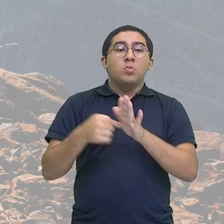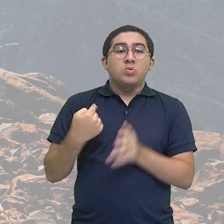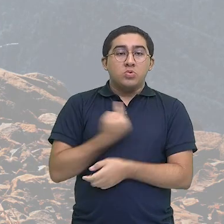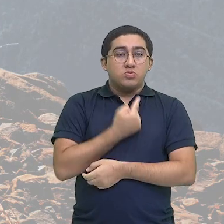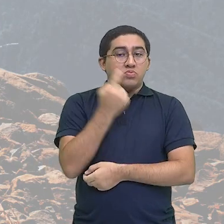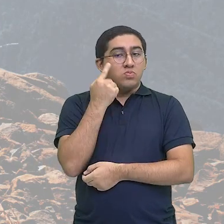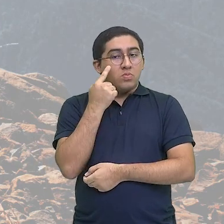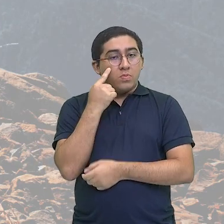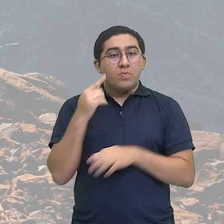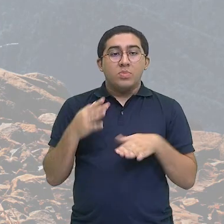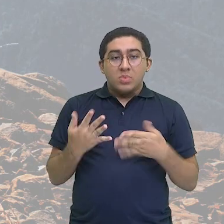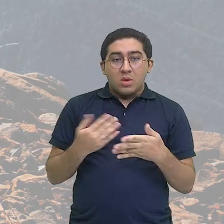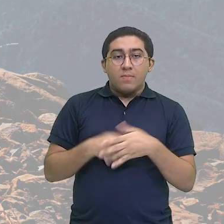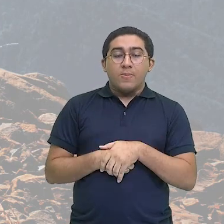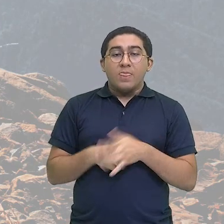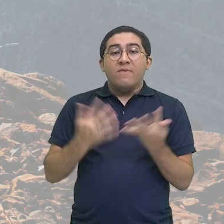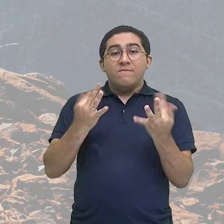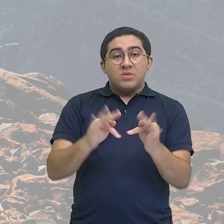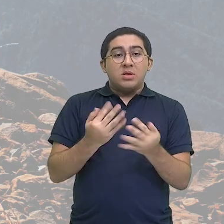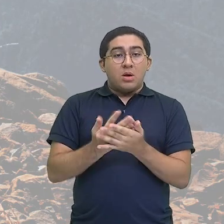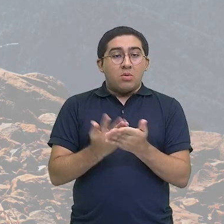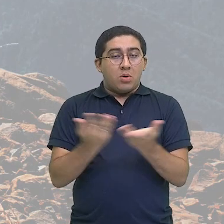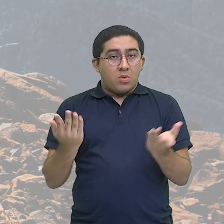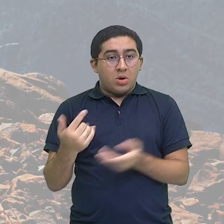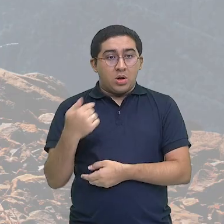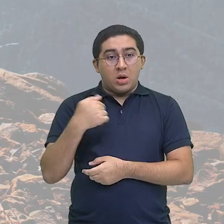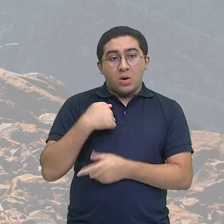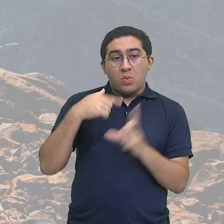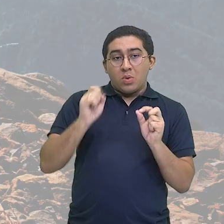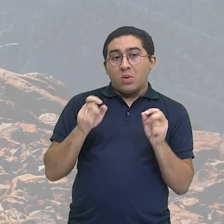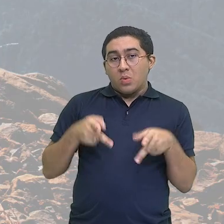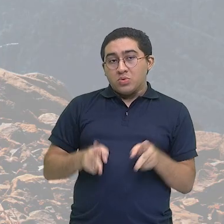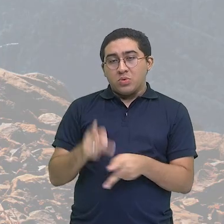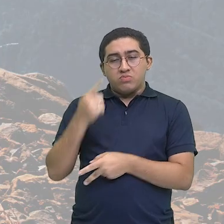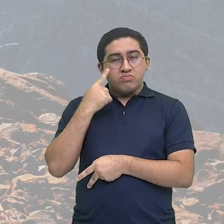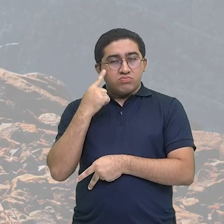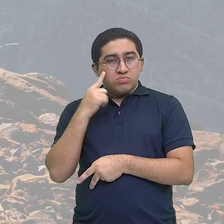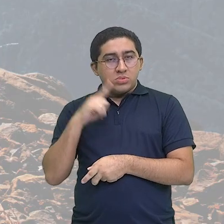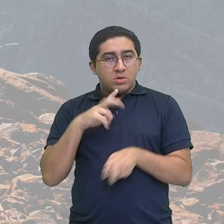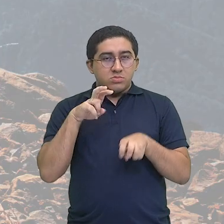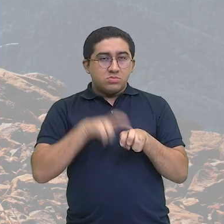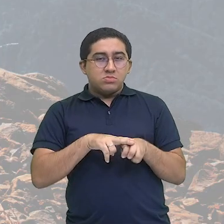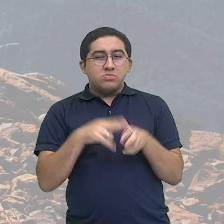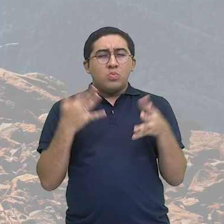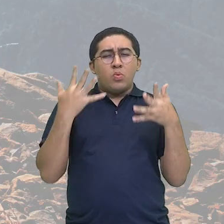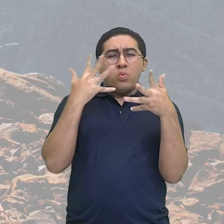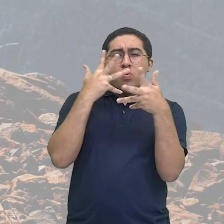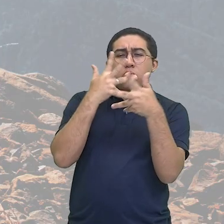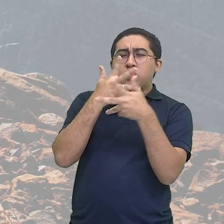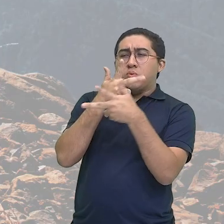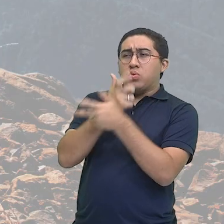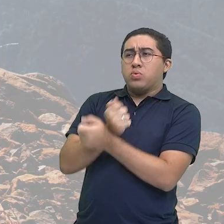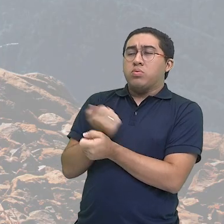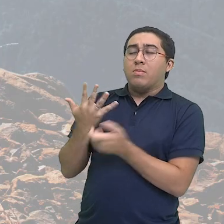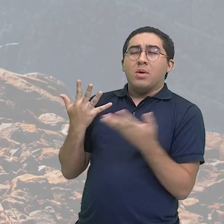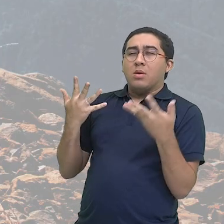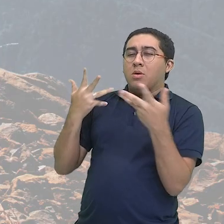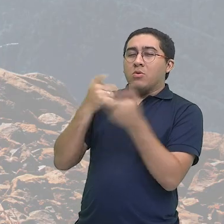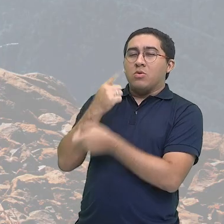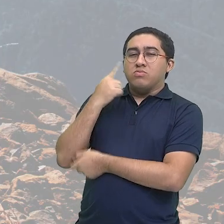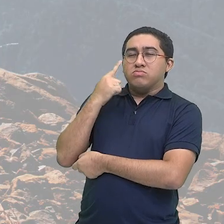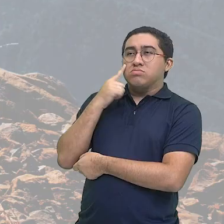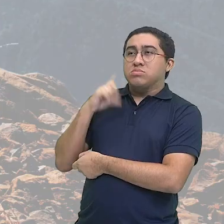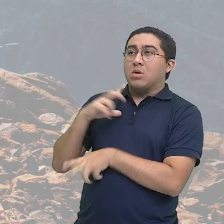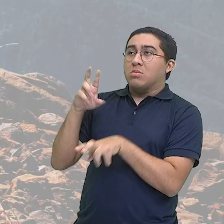gente. Então, pessoal, para encerrar essa aula, eu vou, né, continuar contemplando essa paisagem aqui maravilhosa, né? Vou